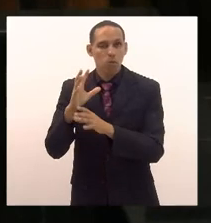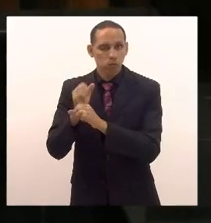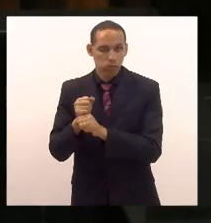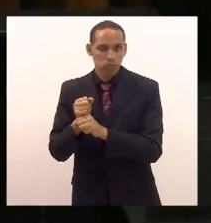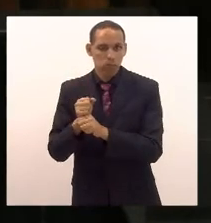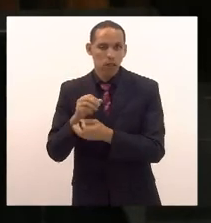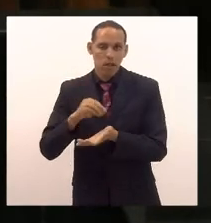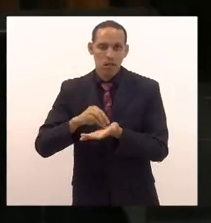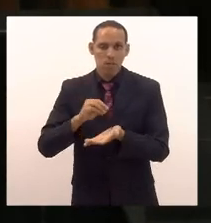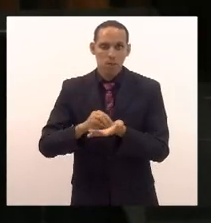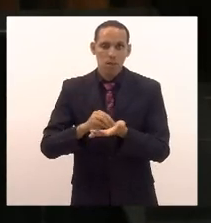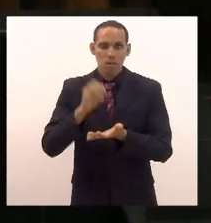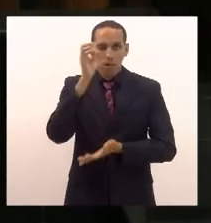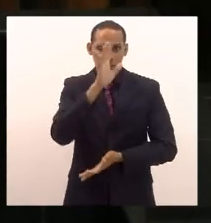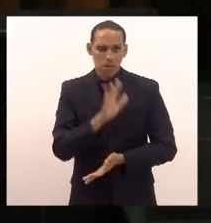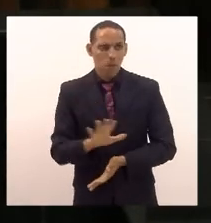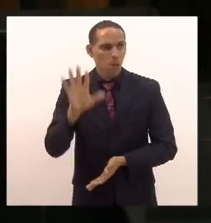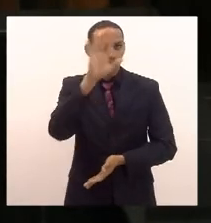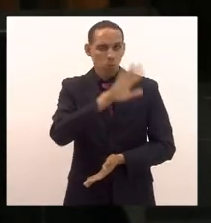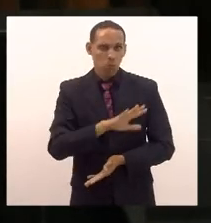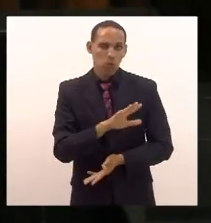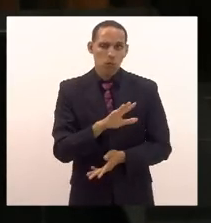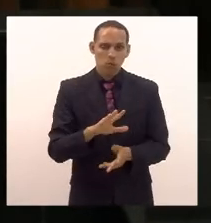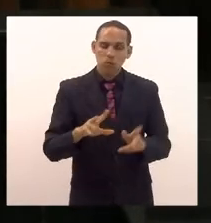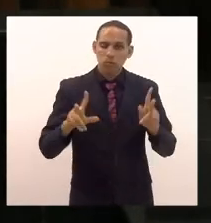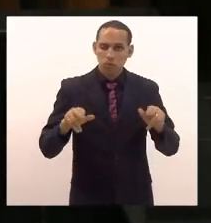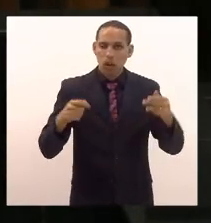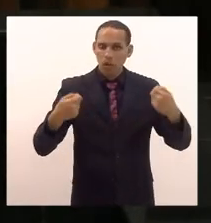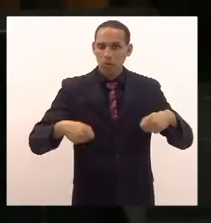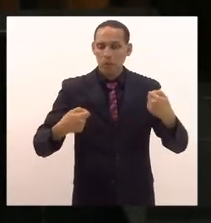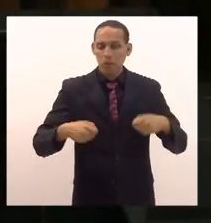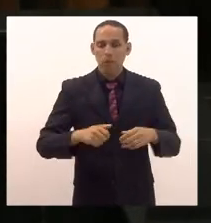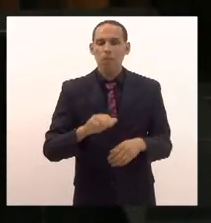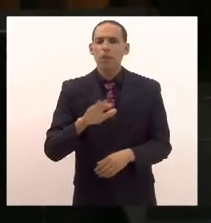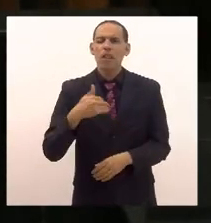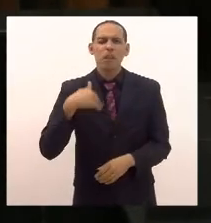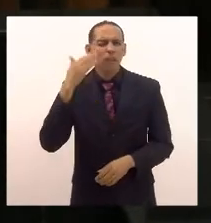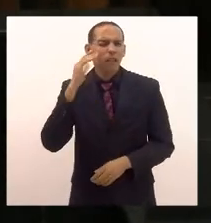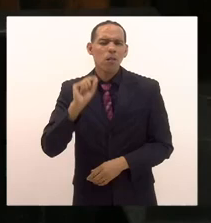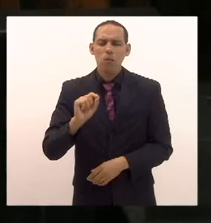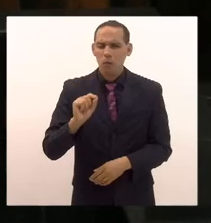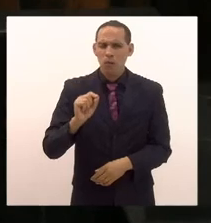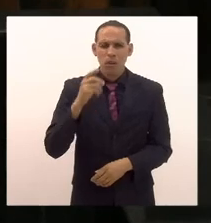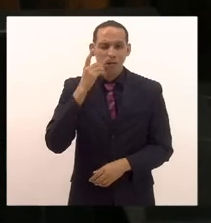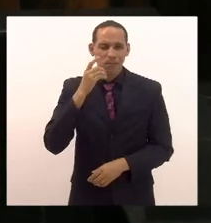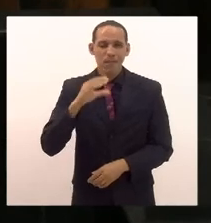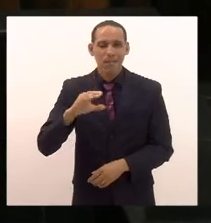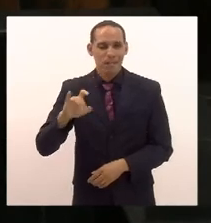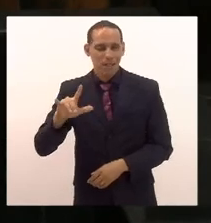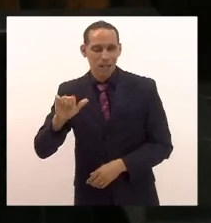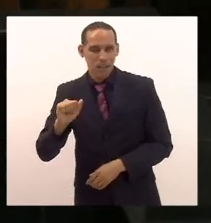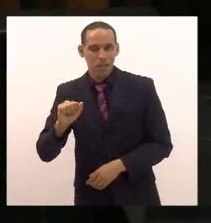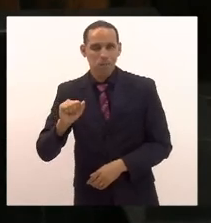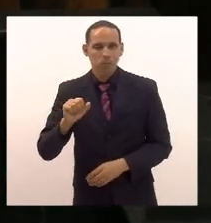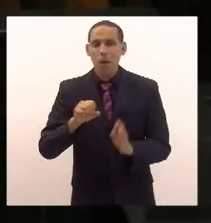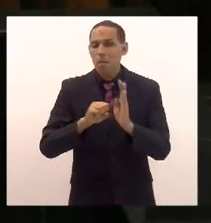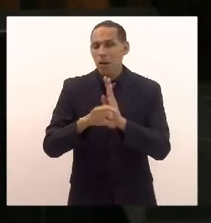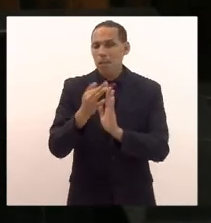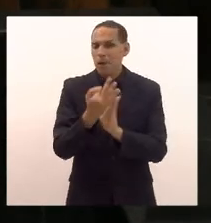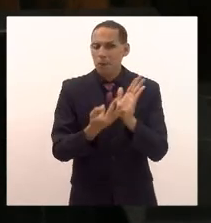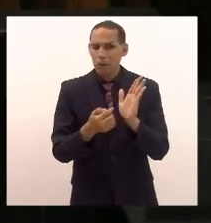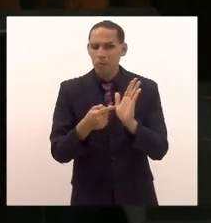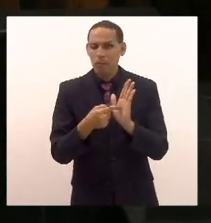e eu entendo o deputado a Célia Jordão que um benefício fiscal eu